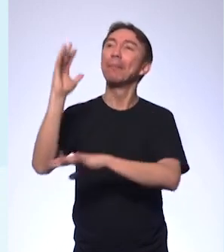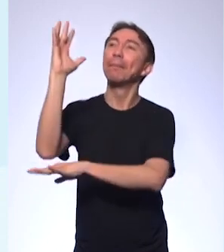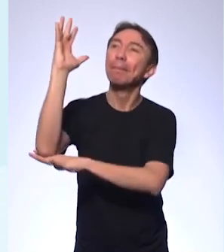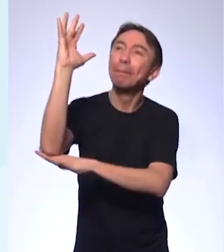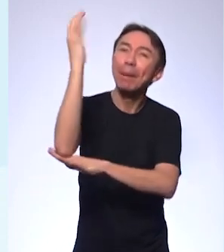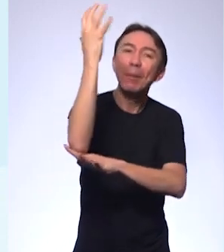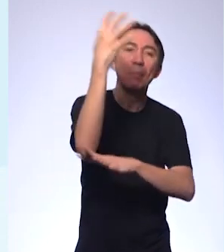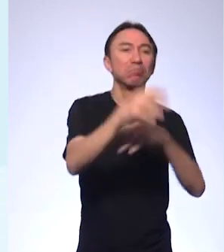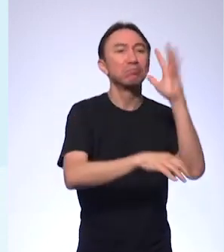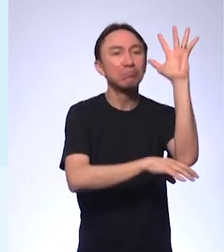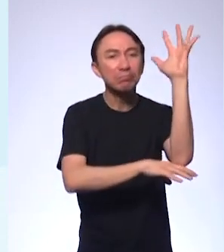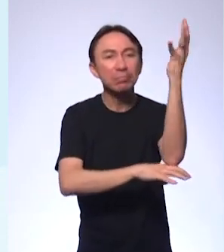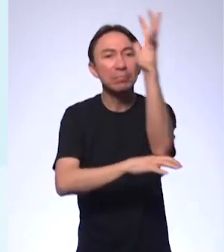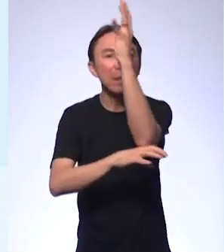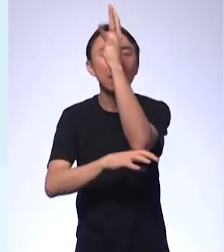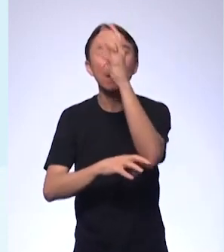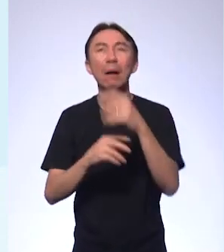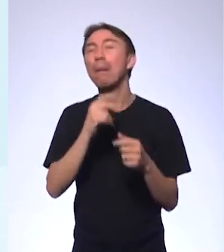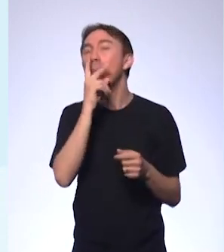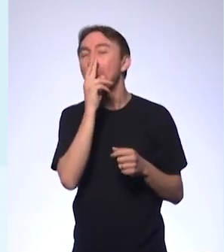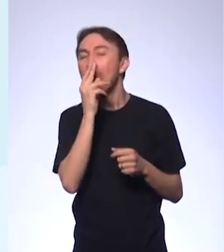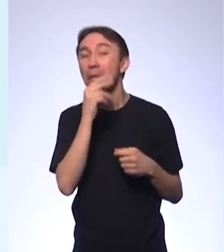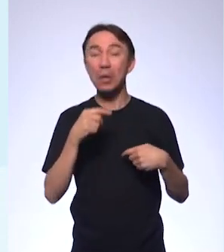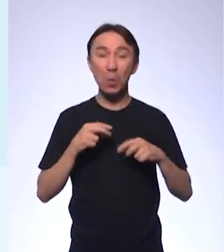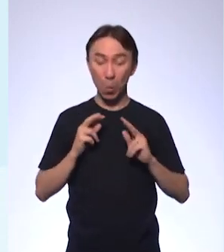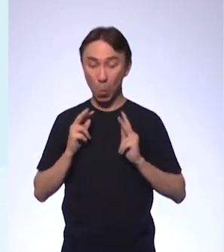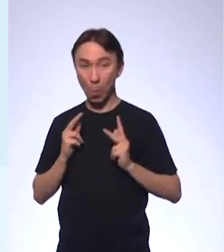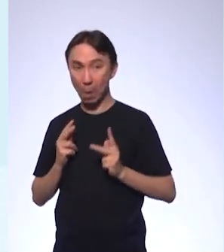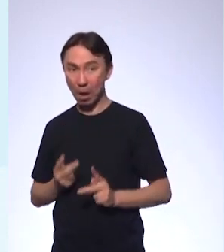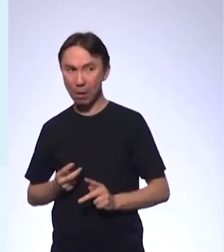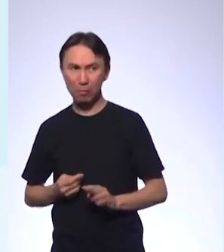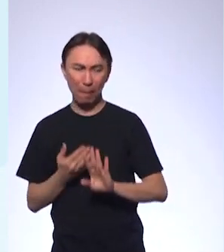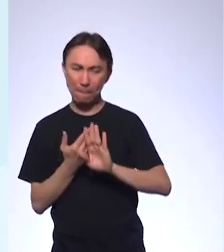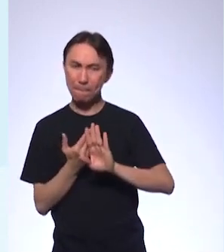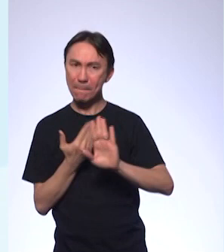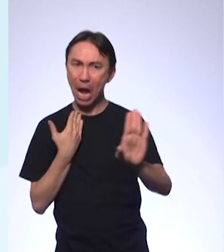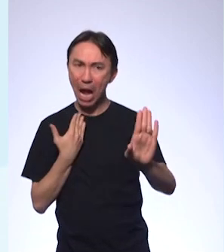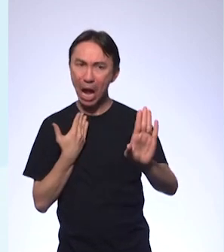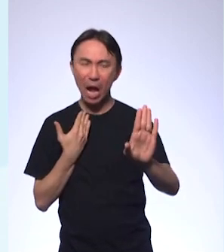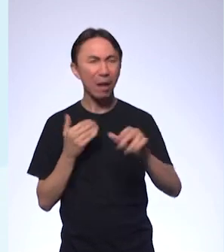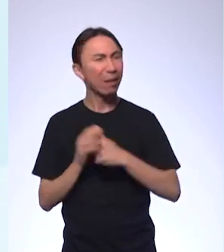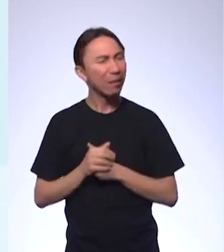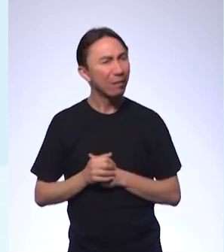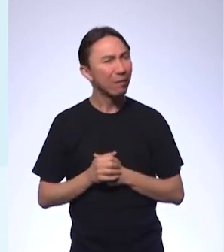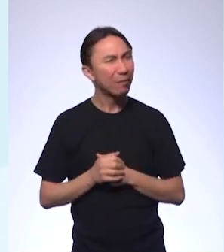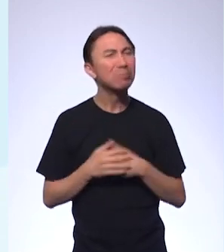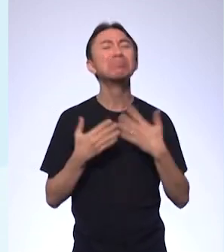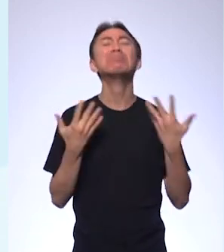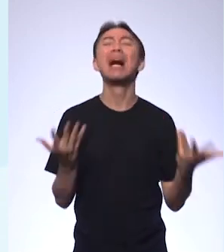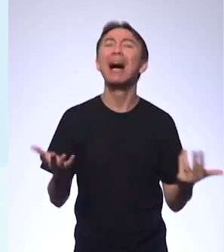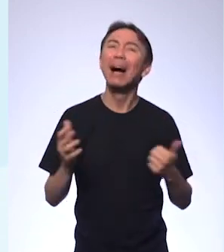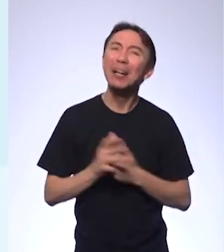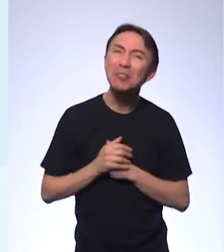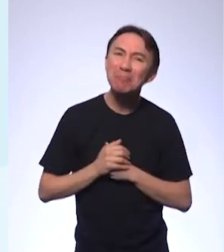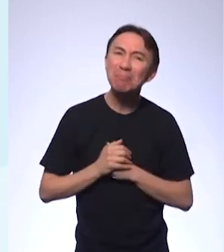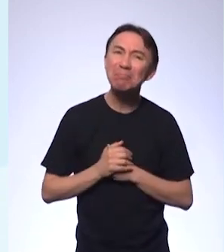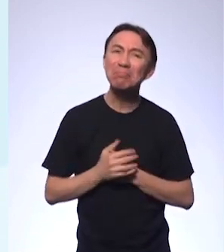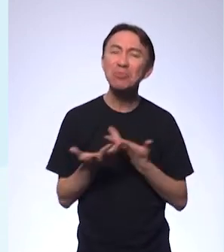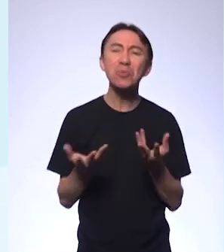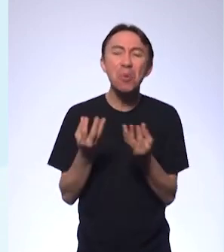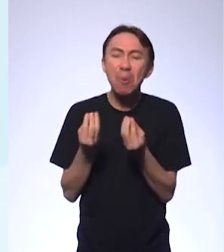de achar que o ser humano ele não faz parte, né? E de onde que será que vem isso? Então, quando a gente